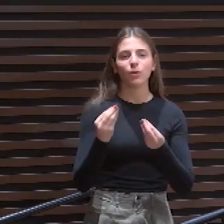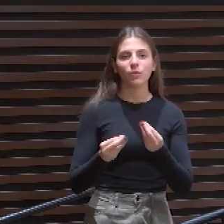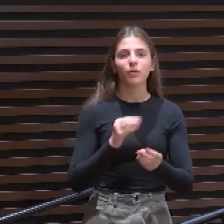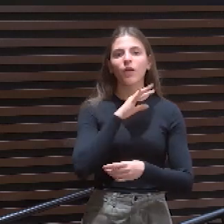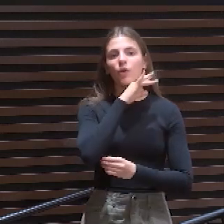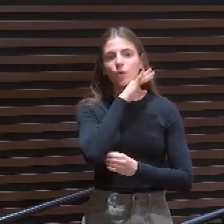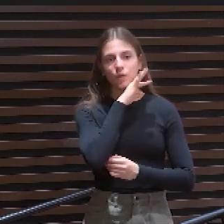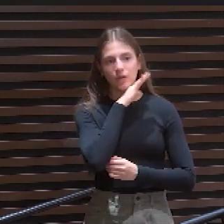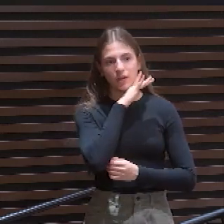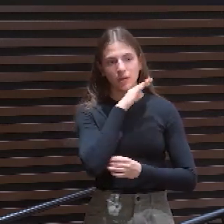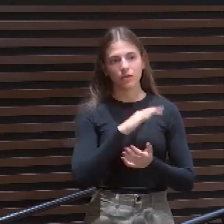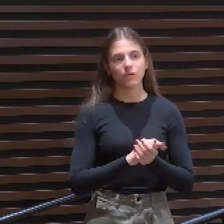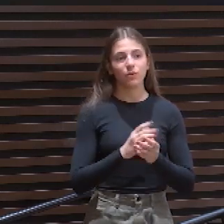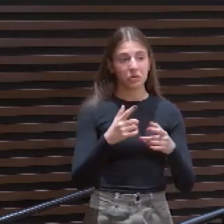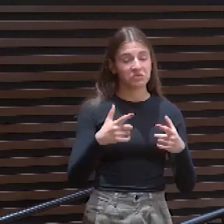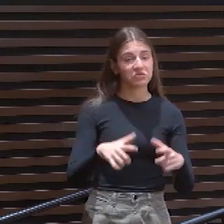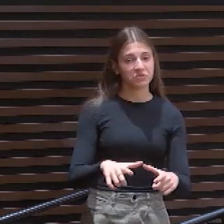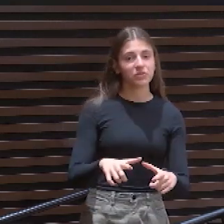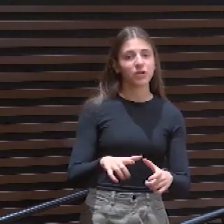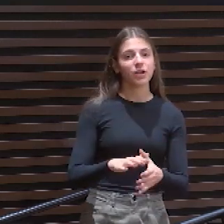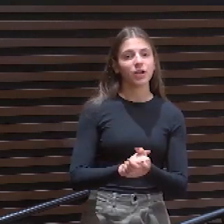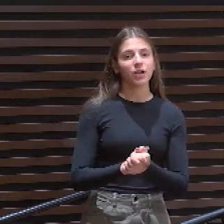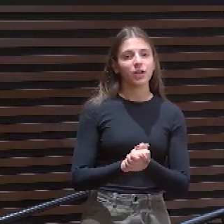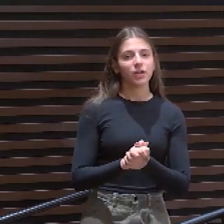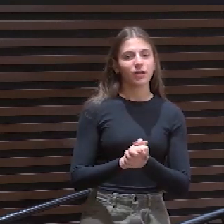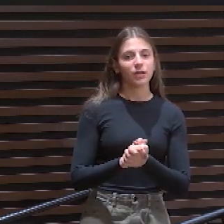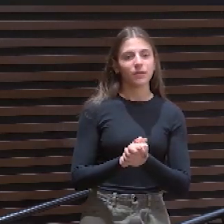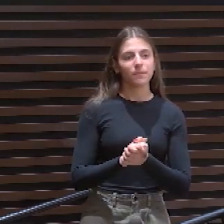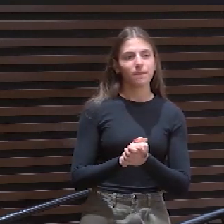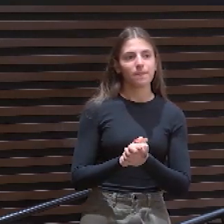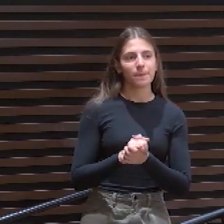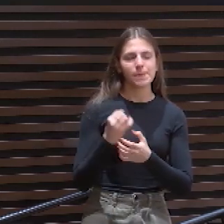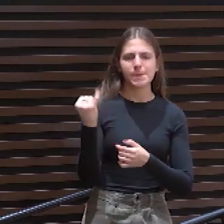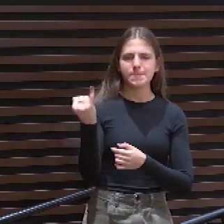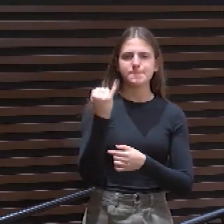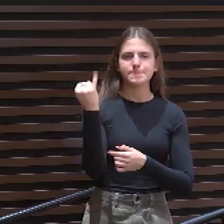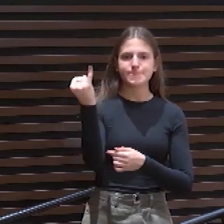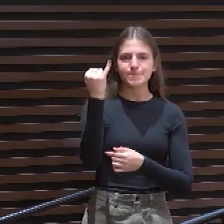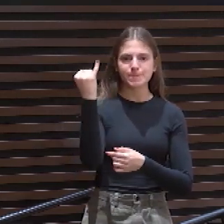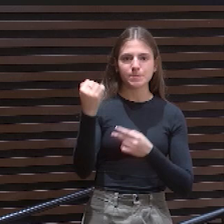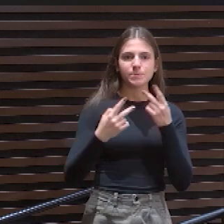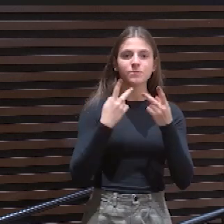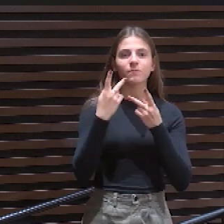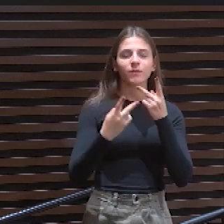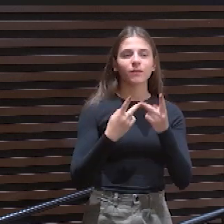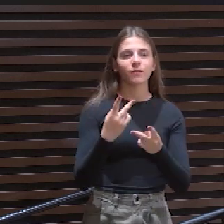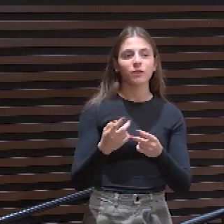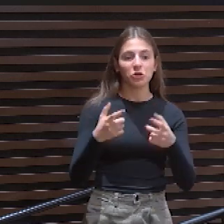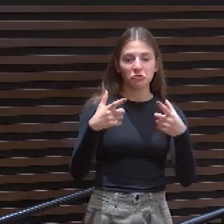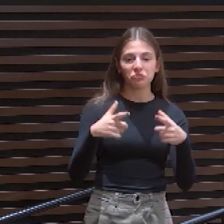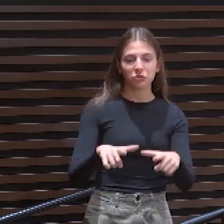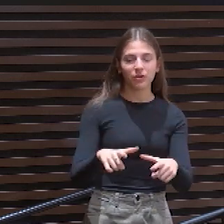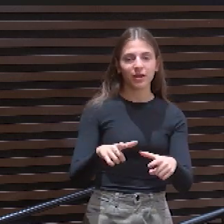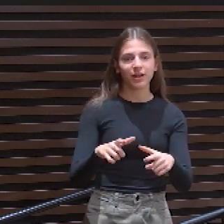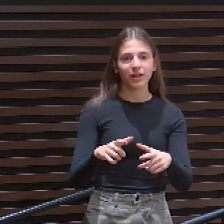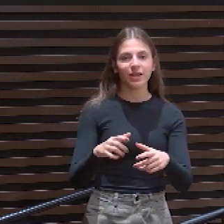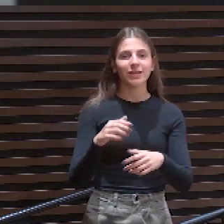E o lugar do exemplo talvez seja bem significativo ou não, né? Dizem que salão de beleza tem muita conversa,